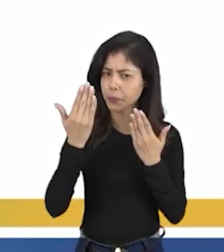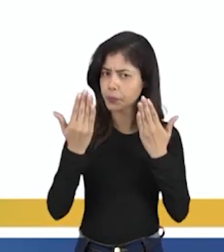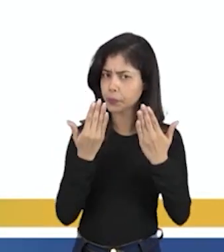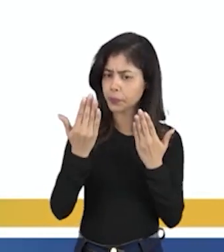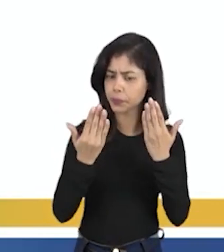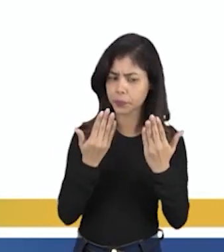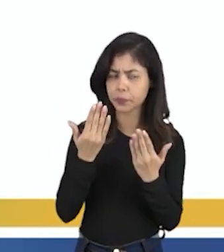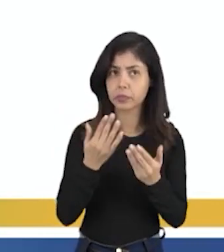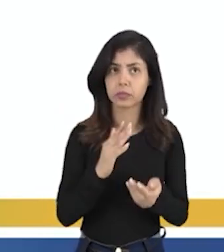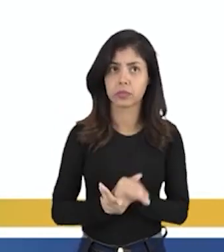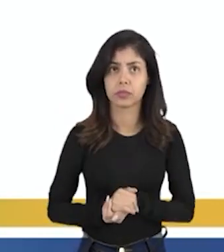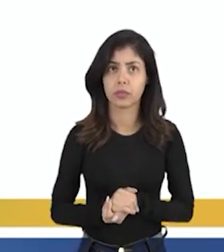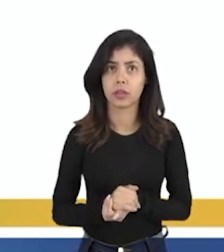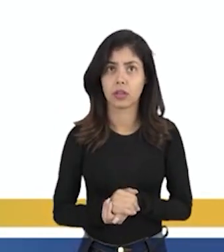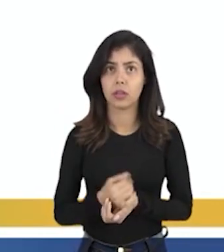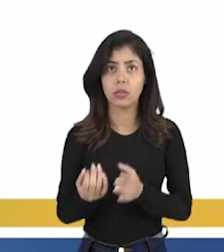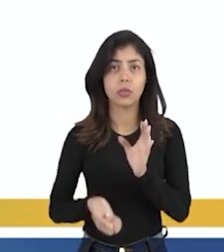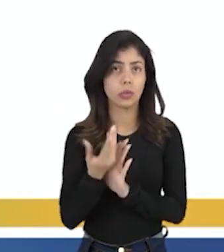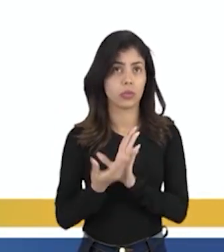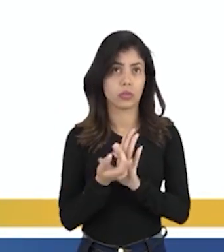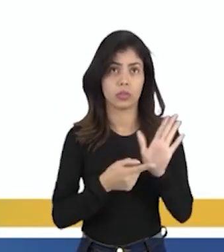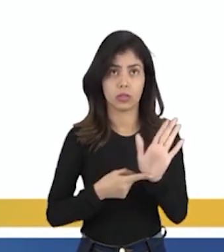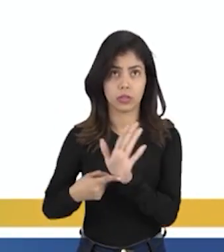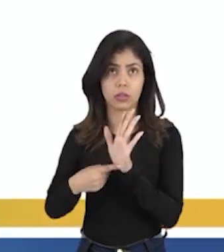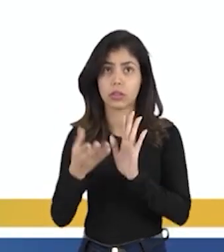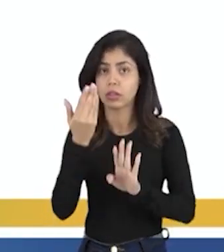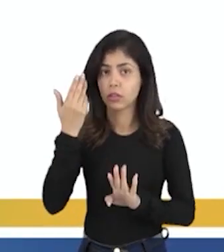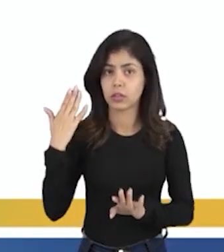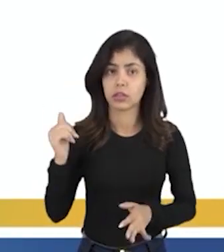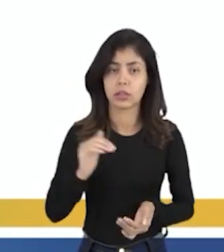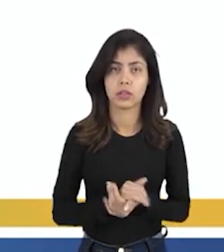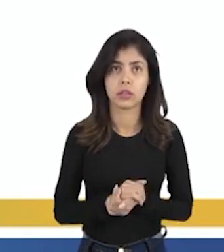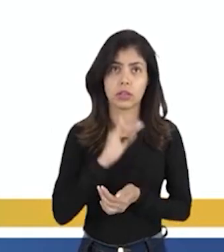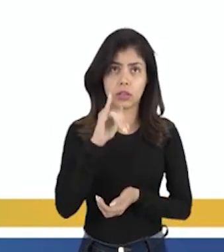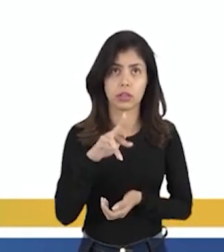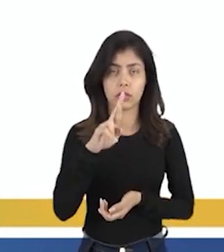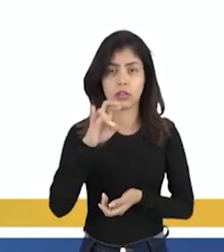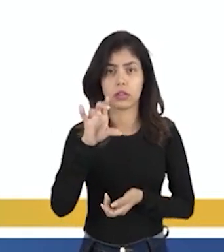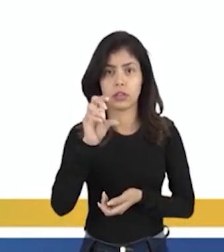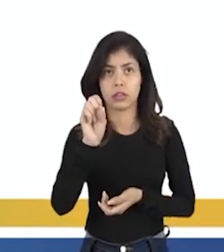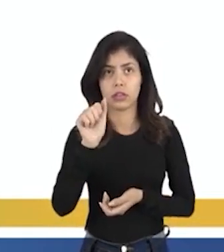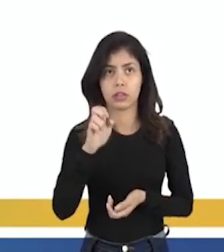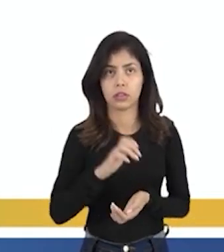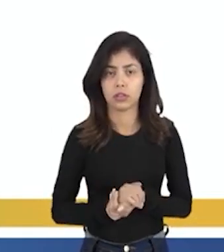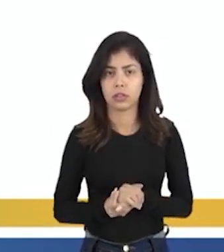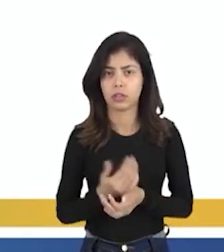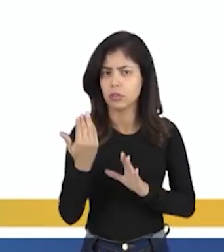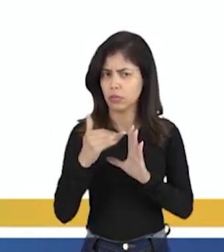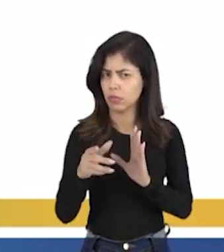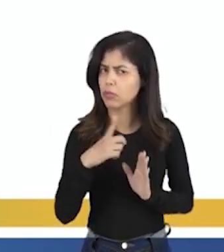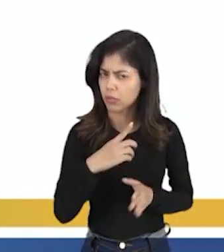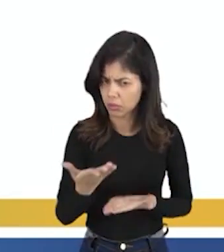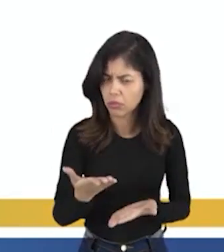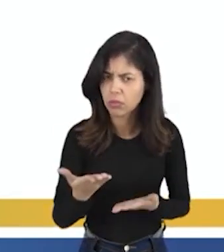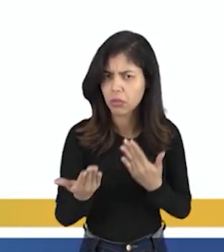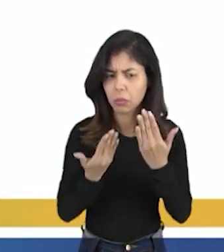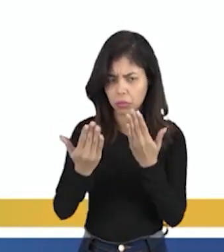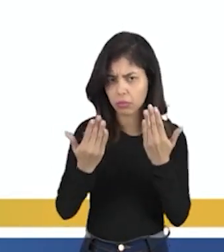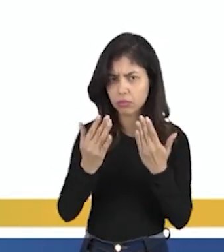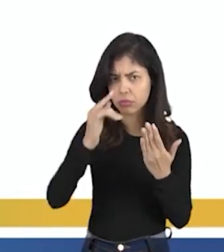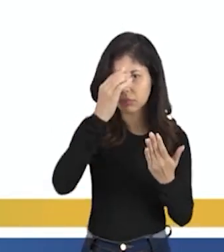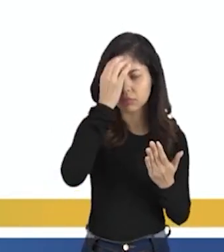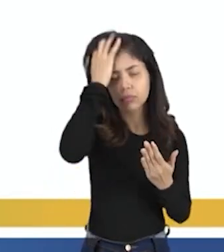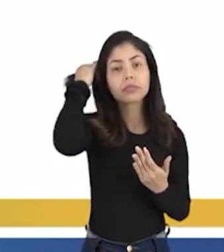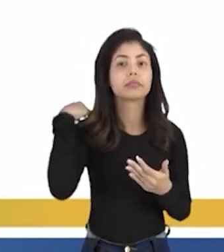Ele comparou. Ao enfatizar que os produtos apresentados anteriormente são inferiores, na mensagem existe essa